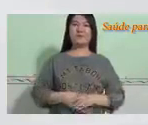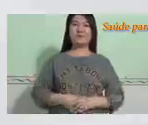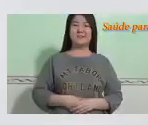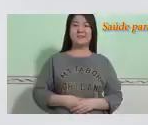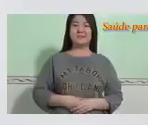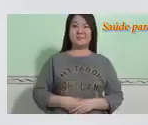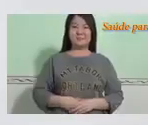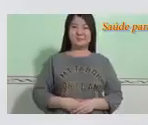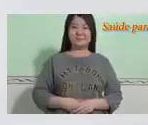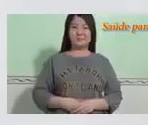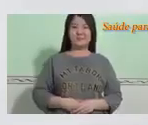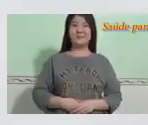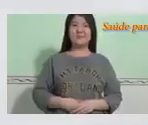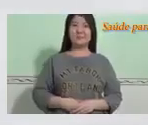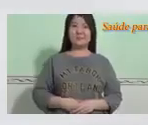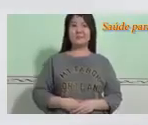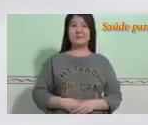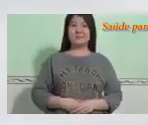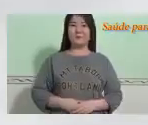retenção de líquidos.